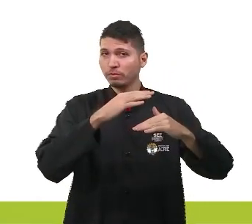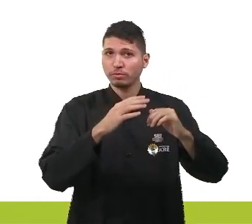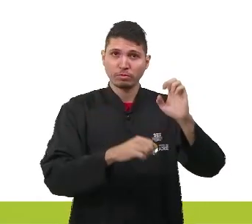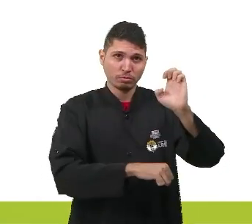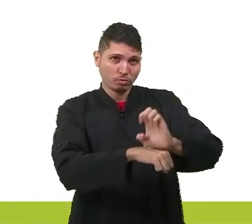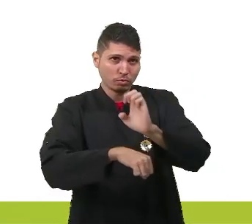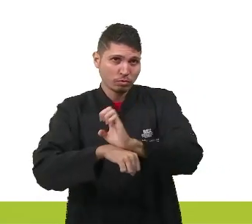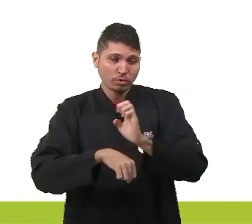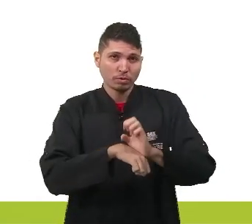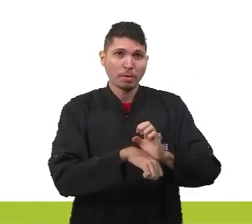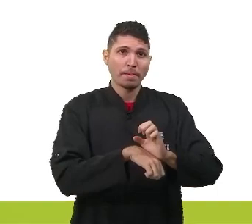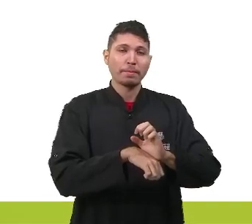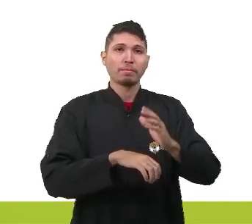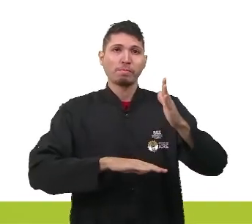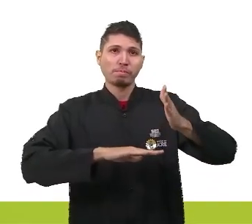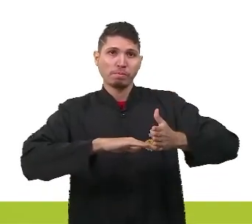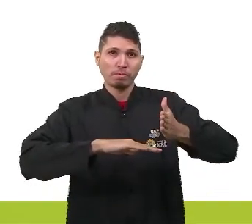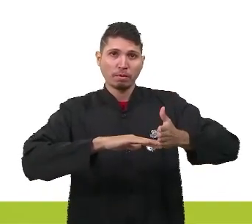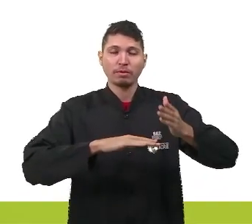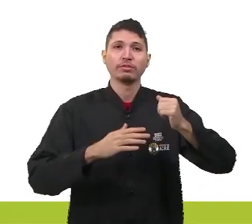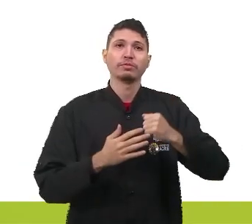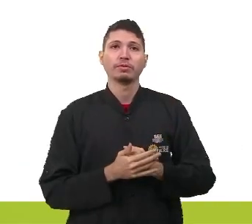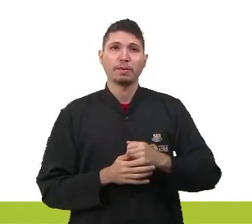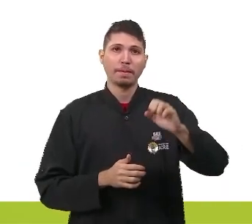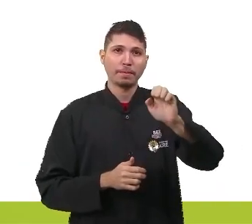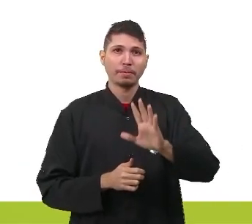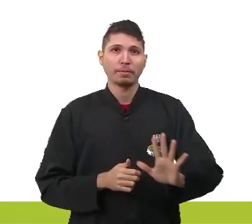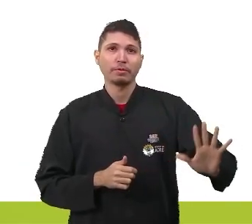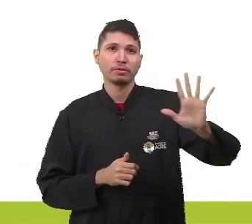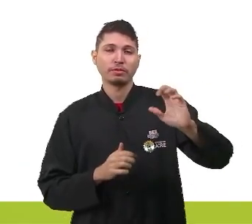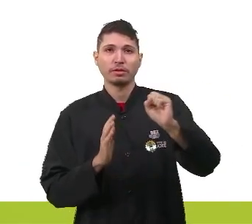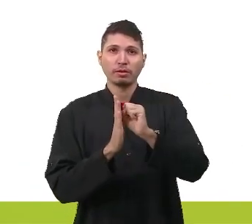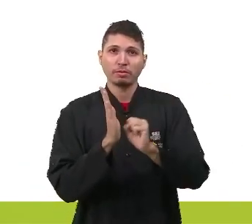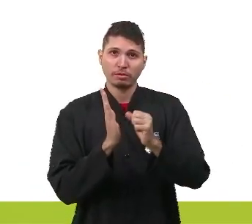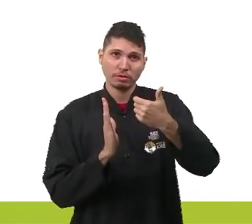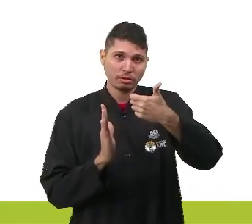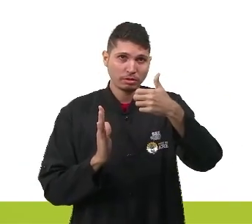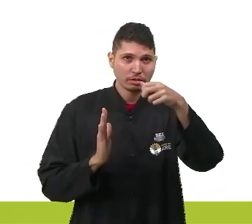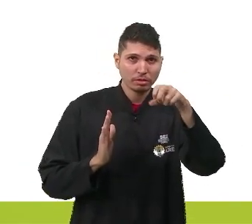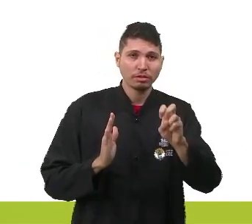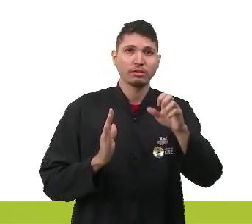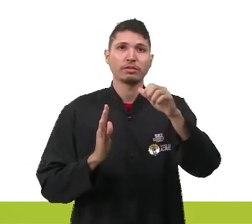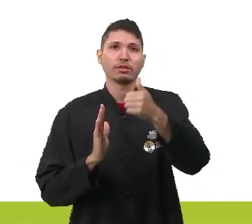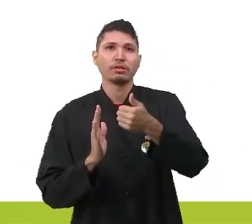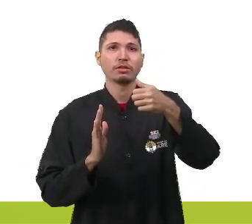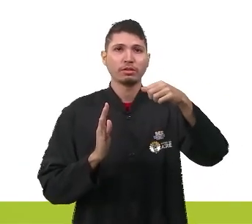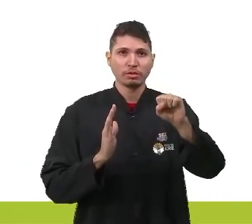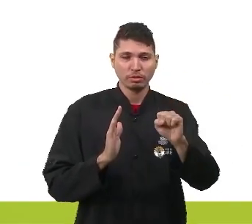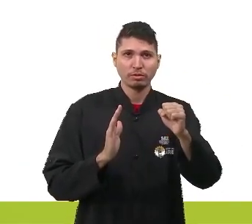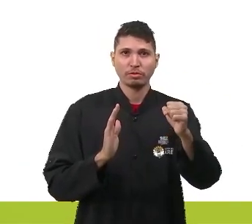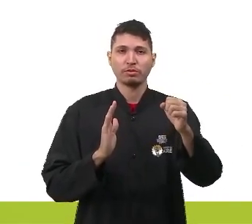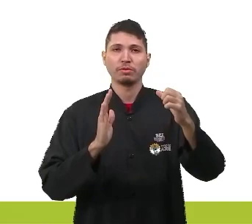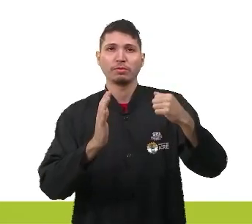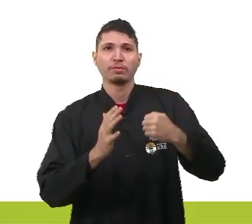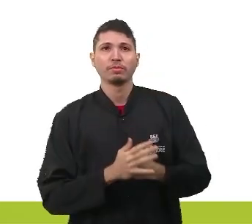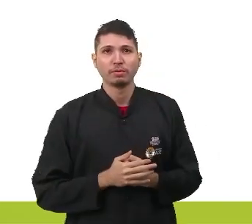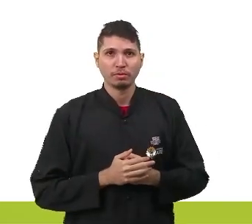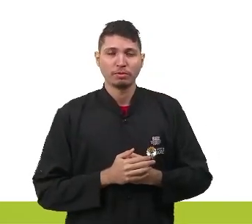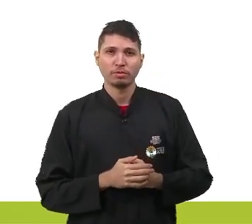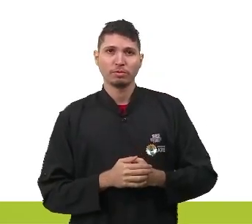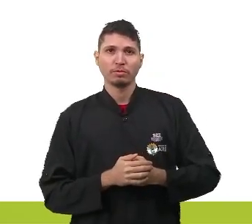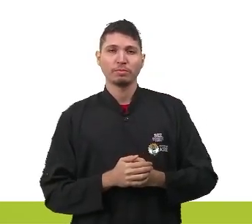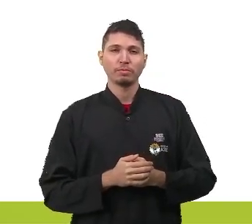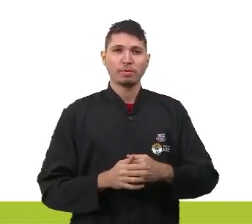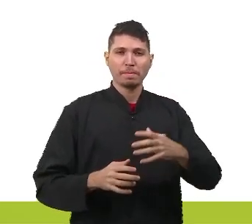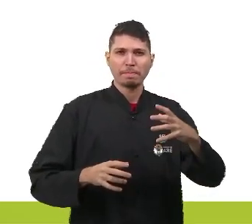modernos europeus entre os séculos XV e XVIII. Baseava-se na forte intervenção do Estado na economia,